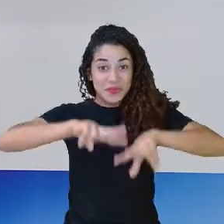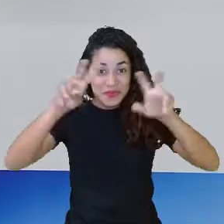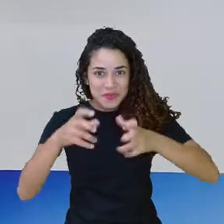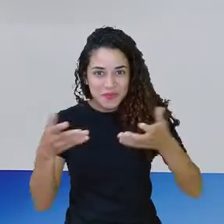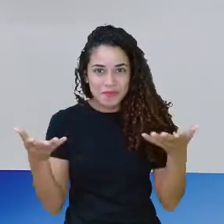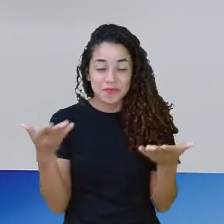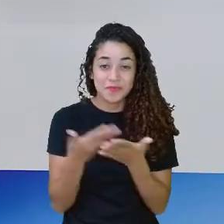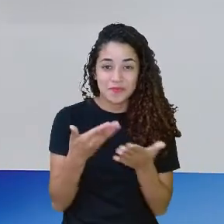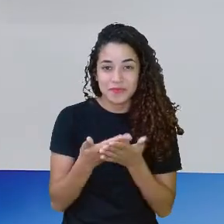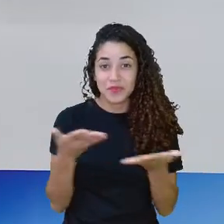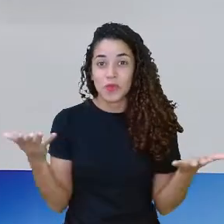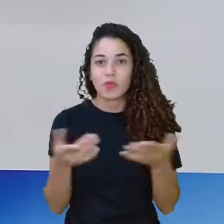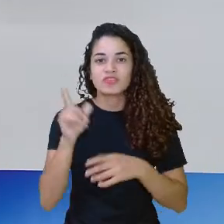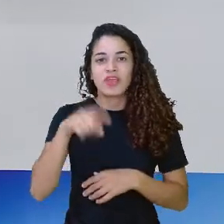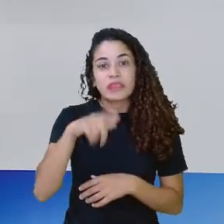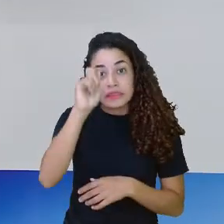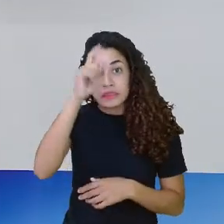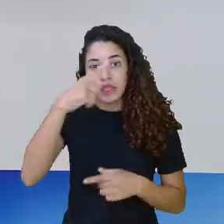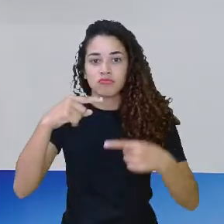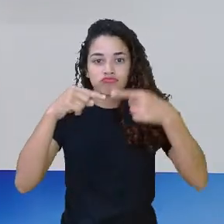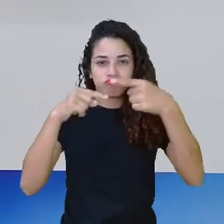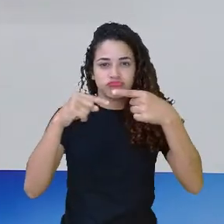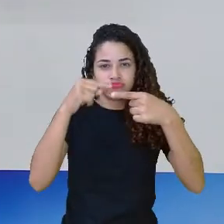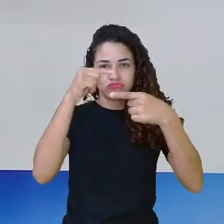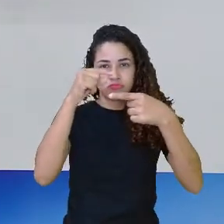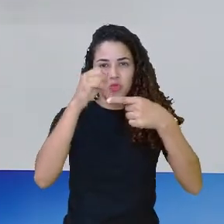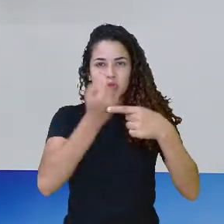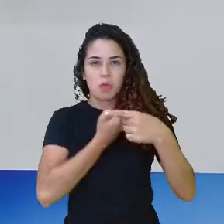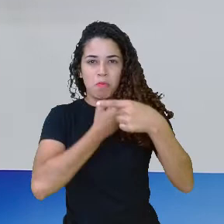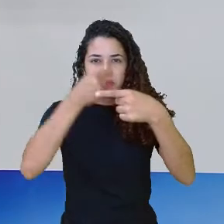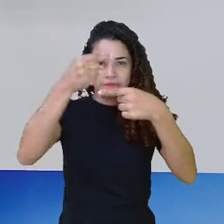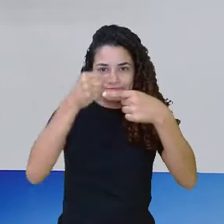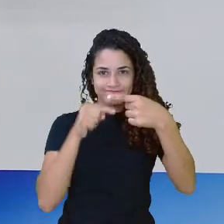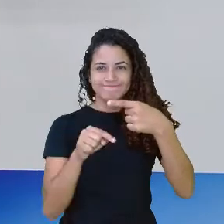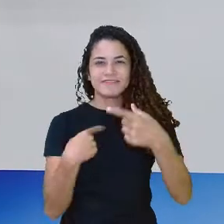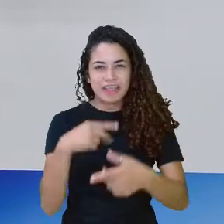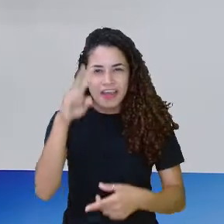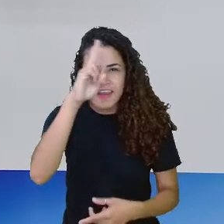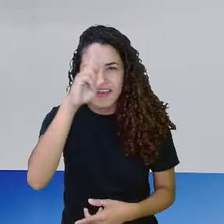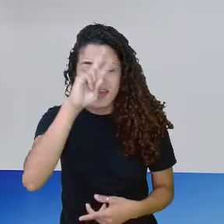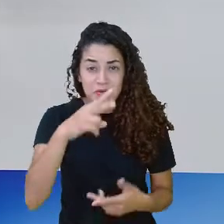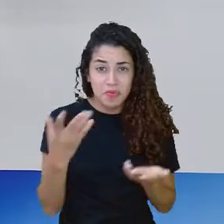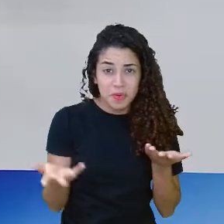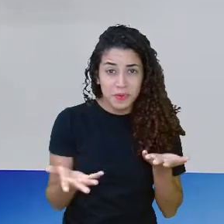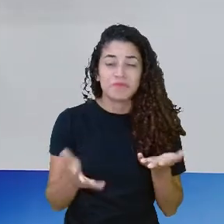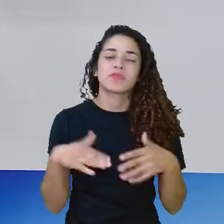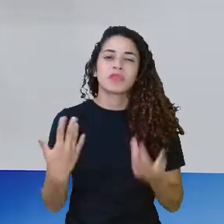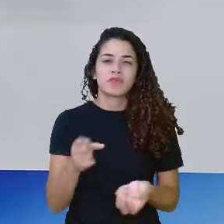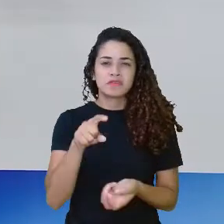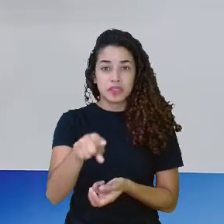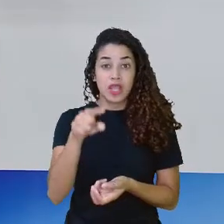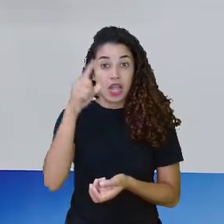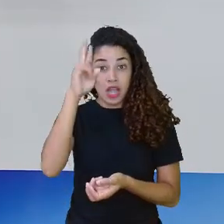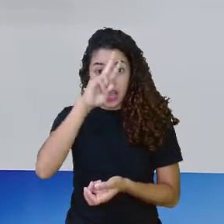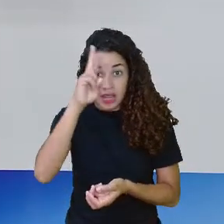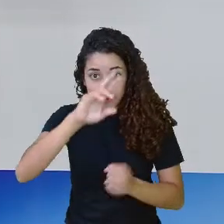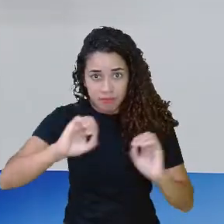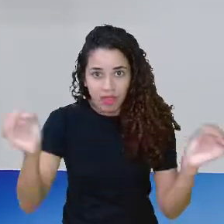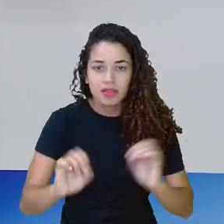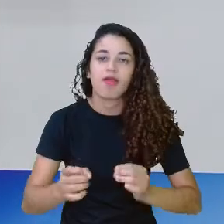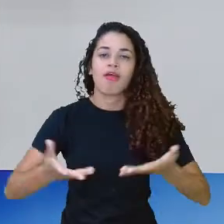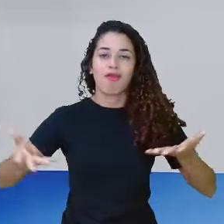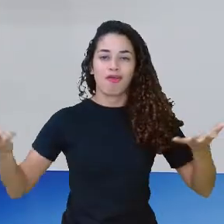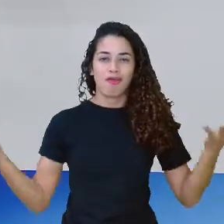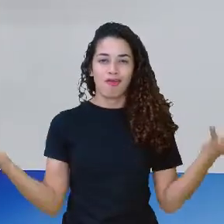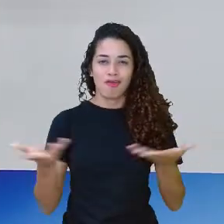hoje, ideias de fração. Estão lembrados, né? E aí, se não estão lembrados, vão